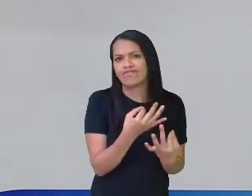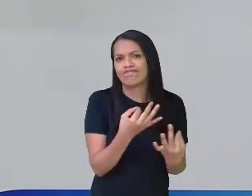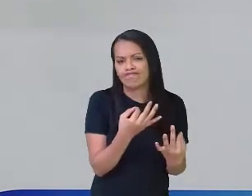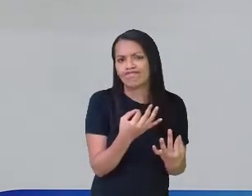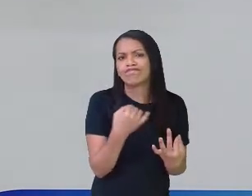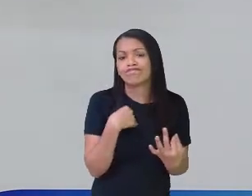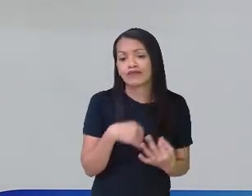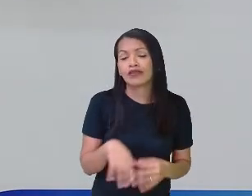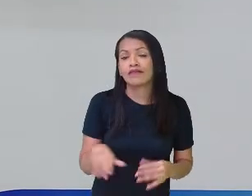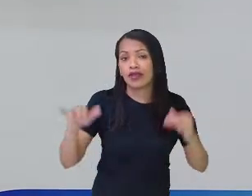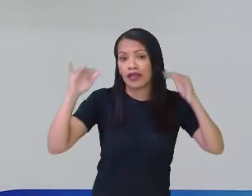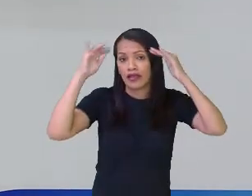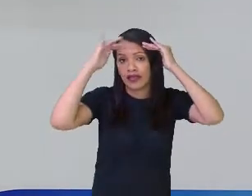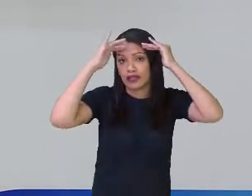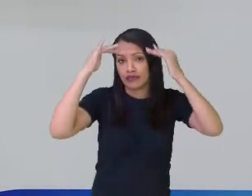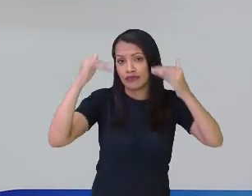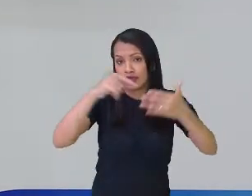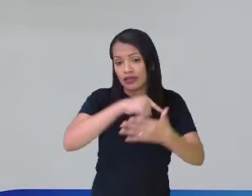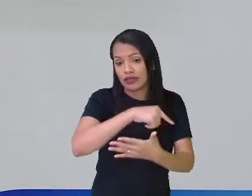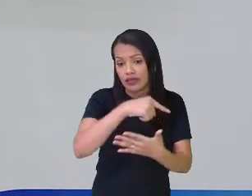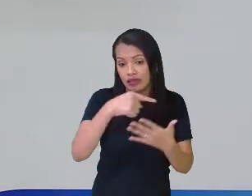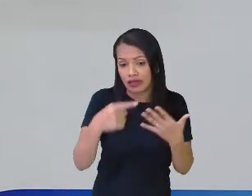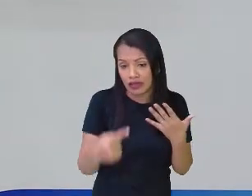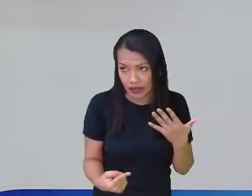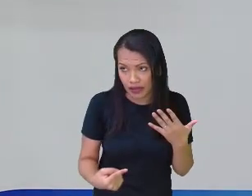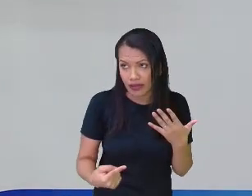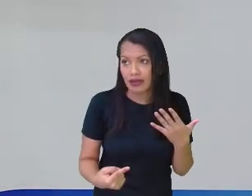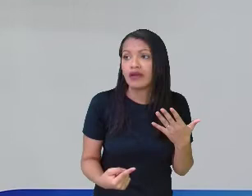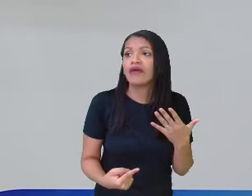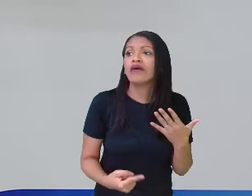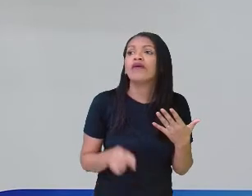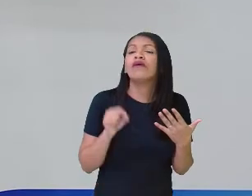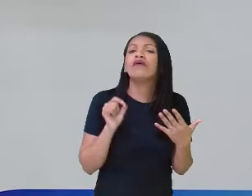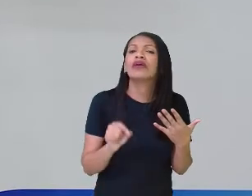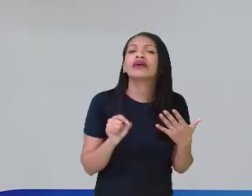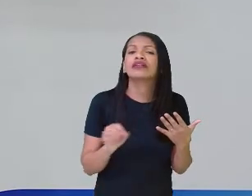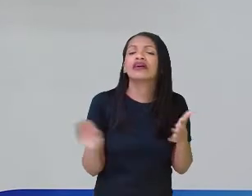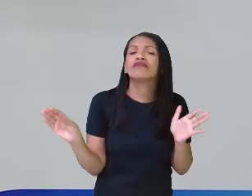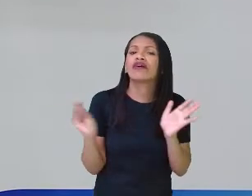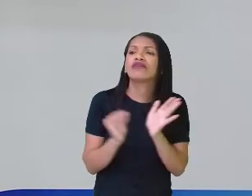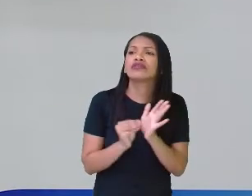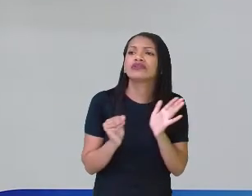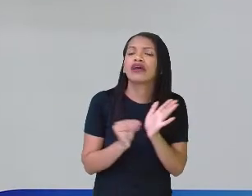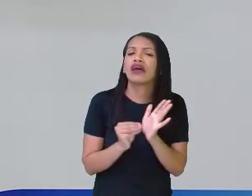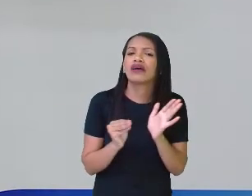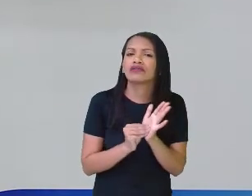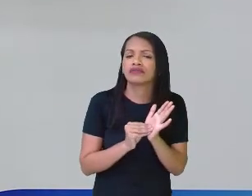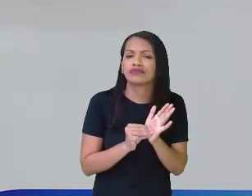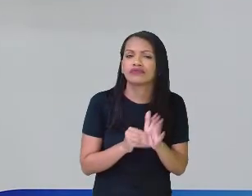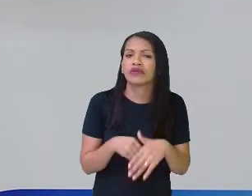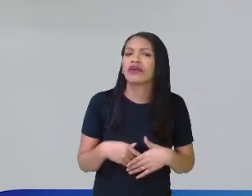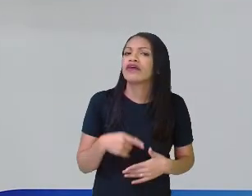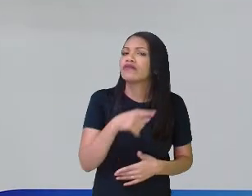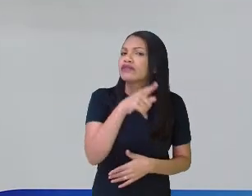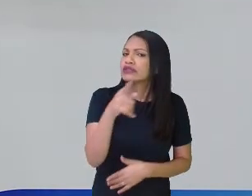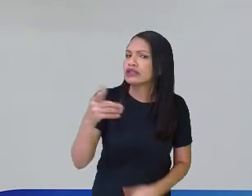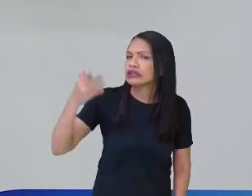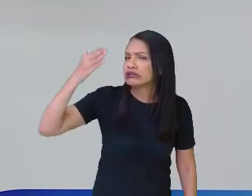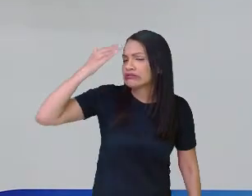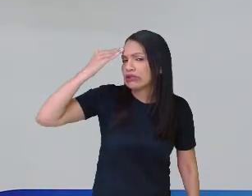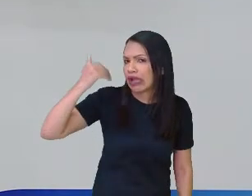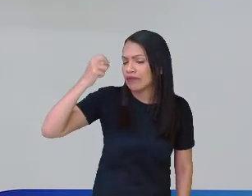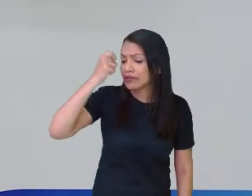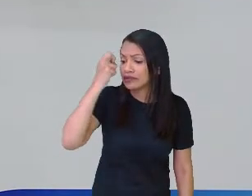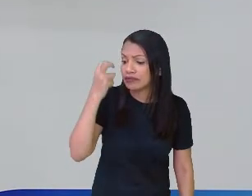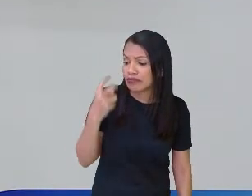para respeitar todos os elementos da sua construção, o que é que está faltando aí, quinto ano? Quero ver se vocês estão